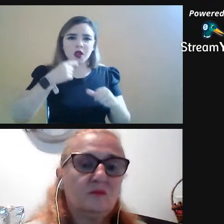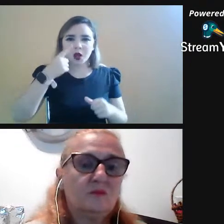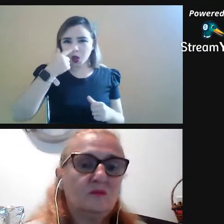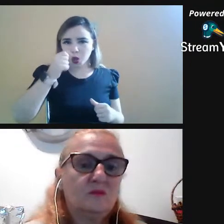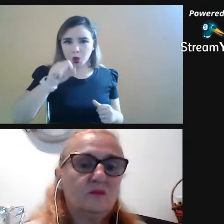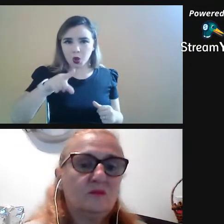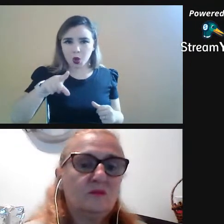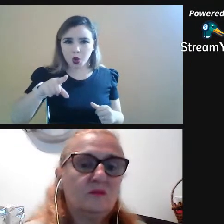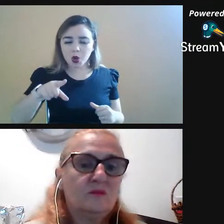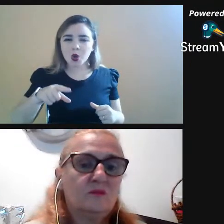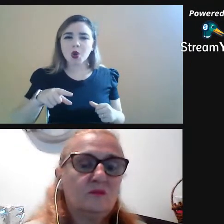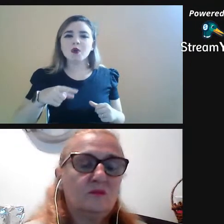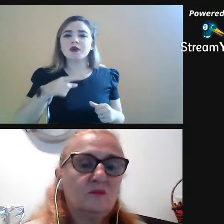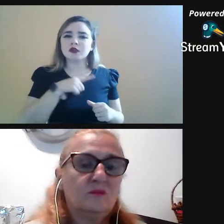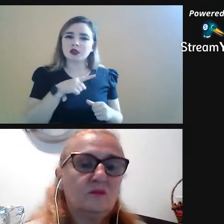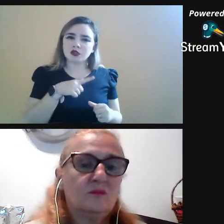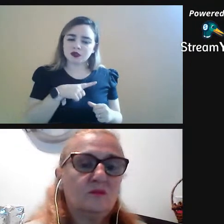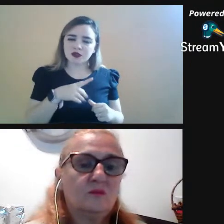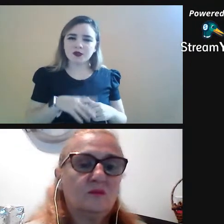produzido